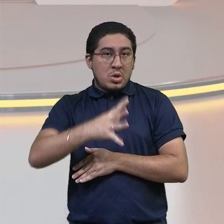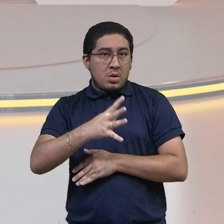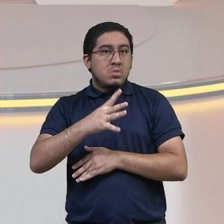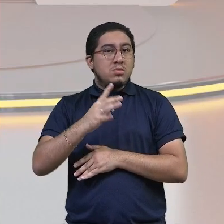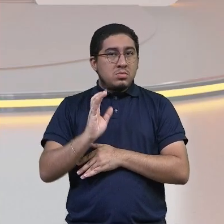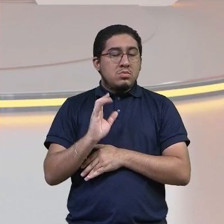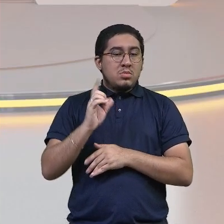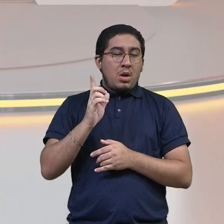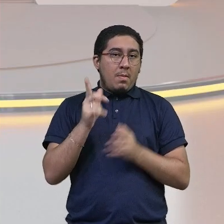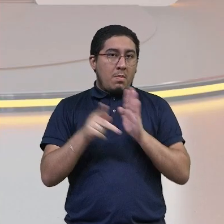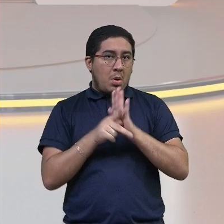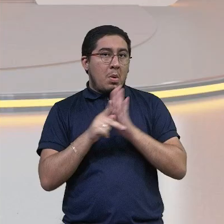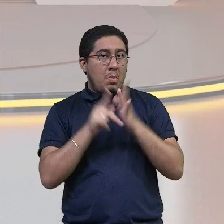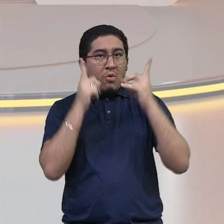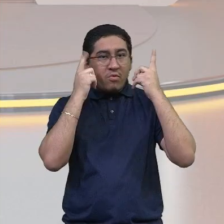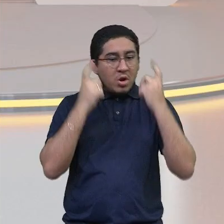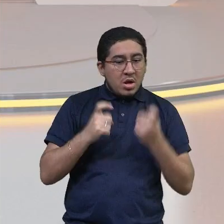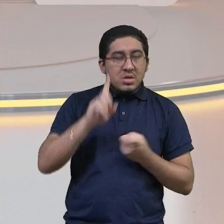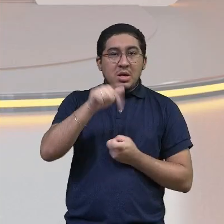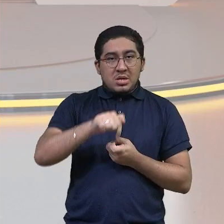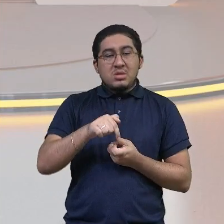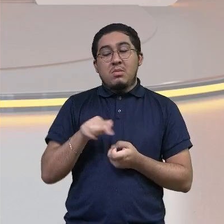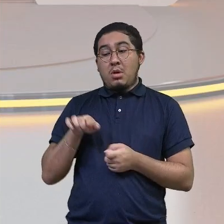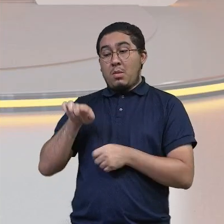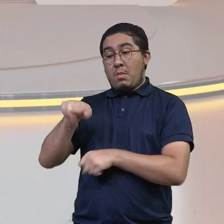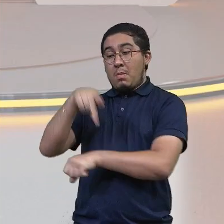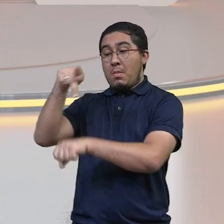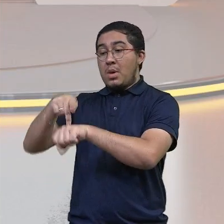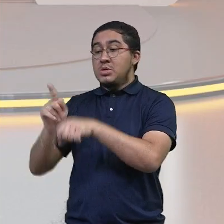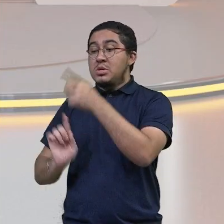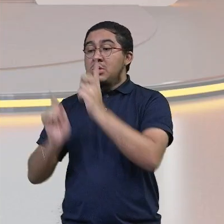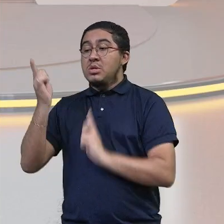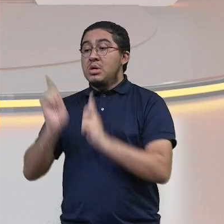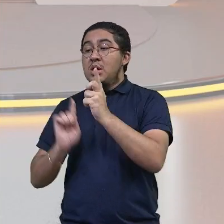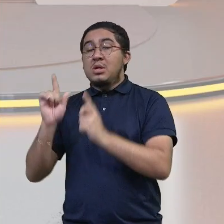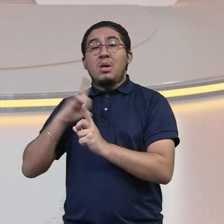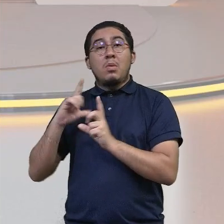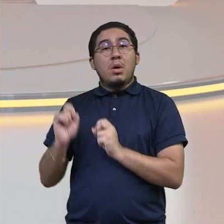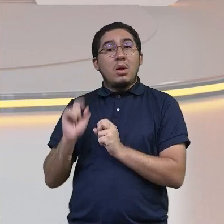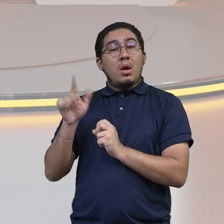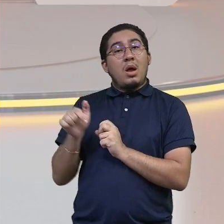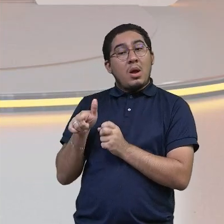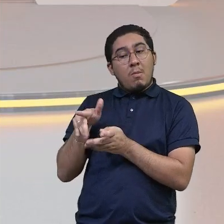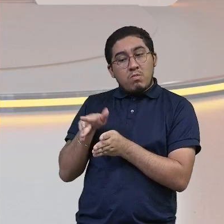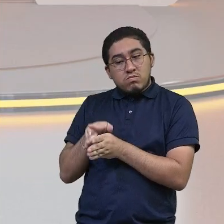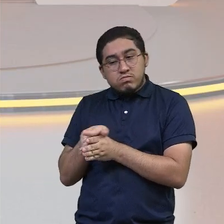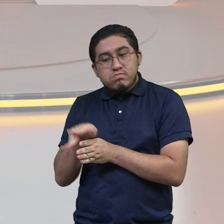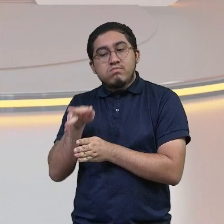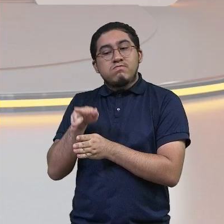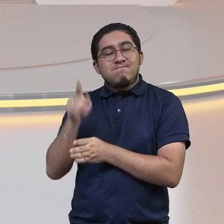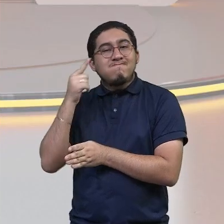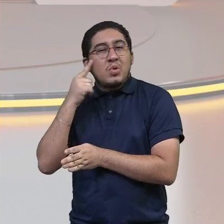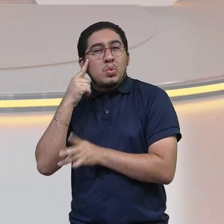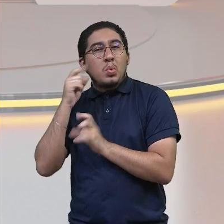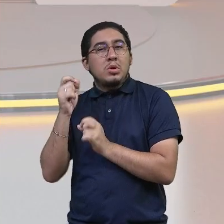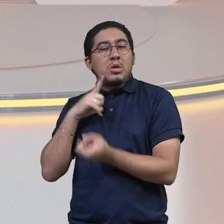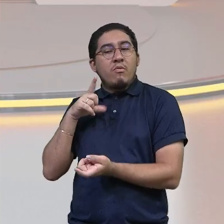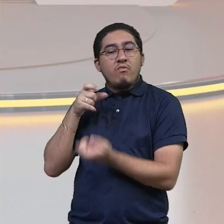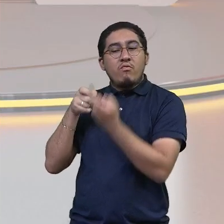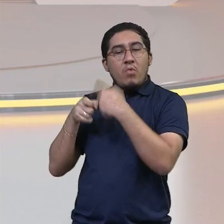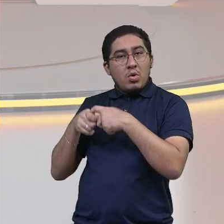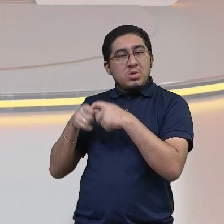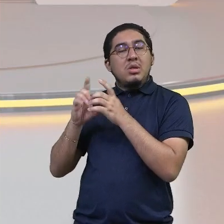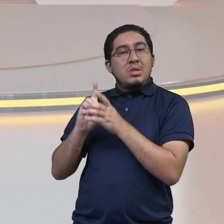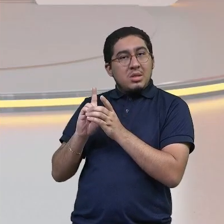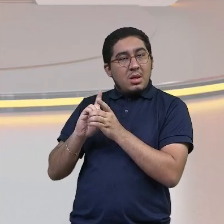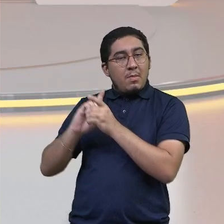processo todo de ditadura. E já no Chile, nós vamos ter uma ditadura conduzindo o processo de redemocratização. Então, nós